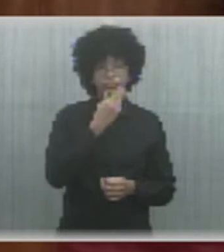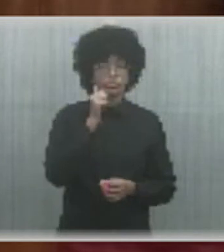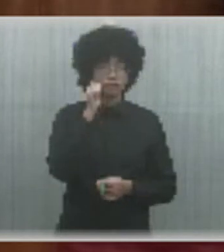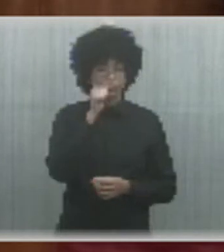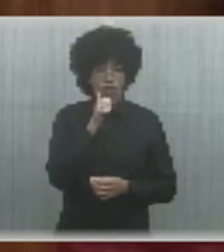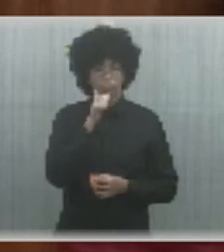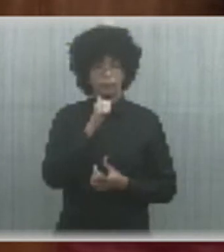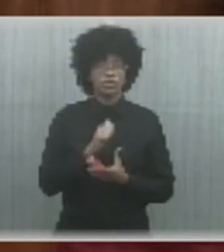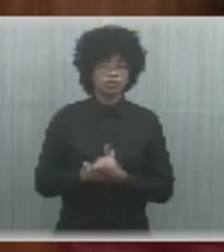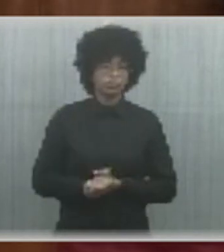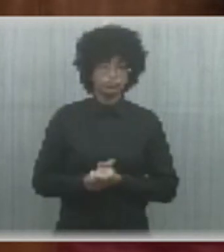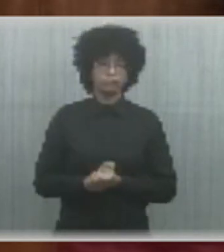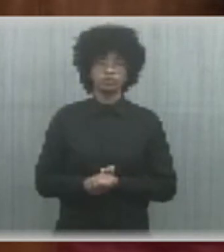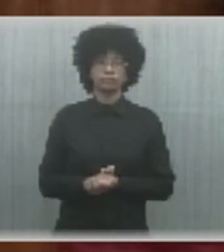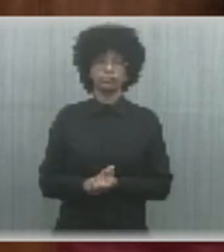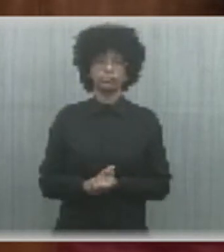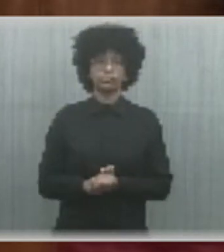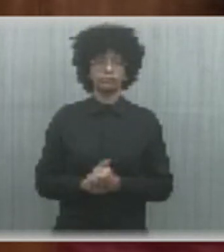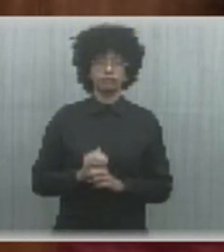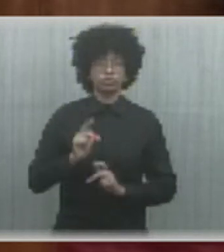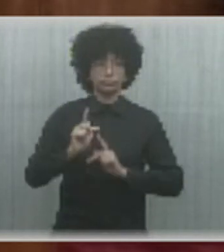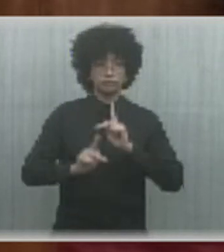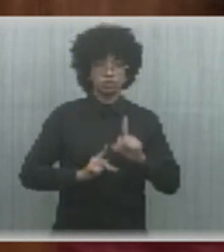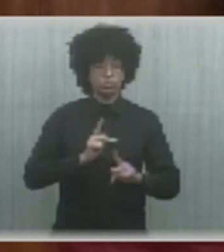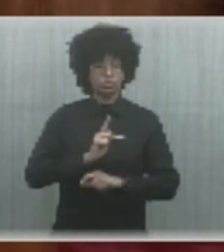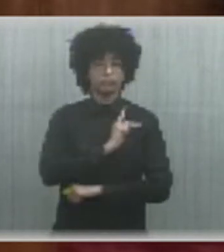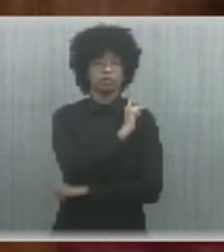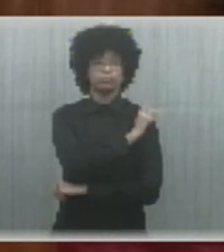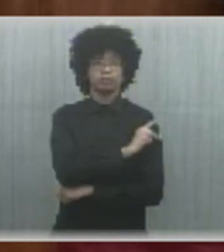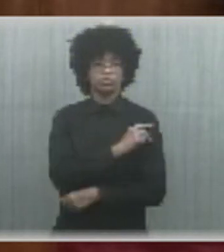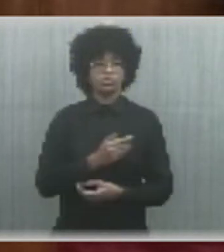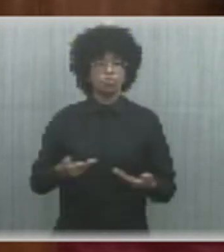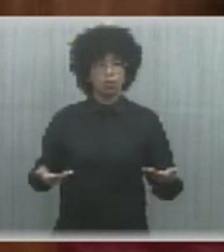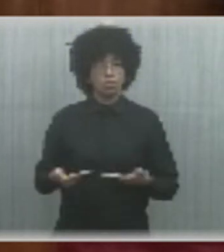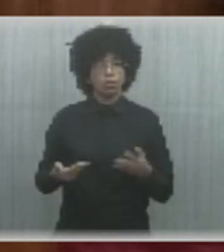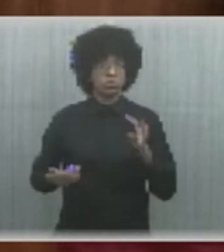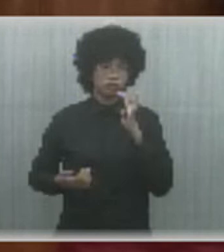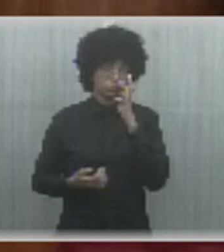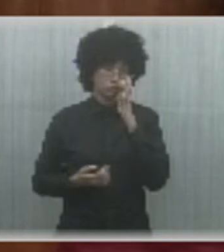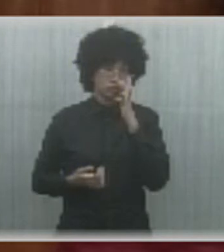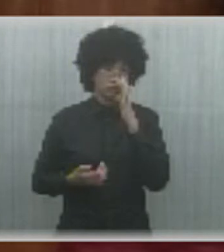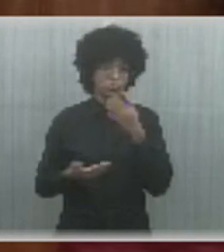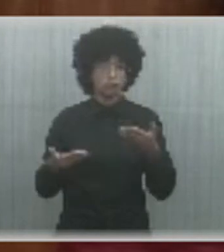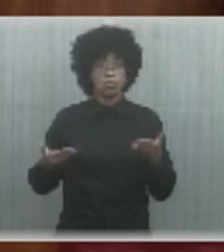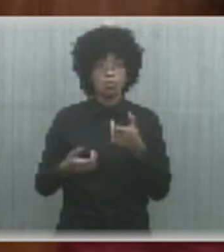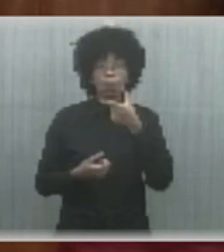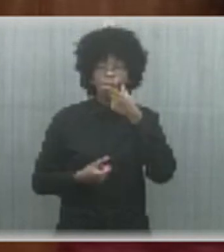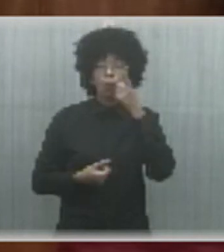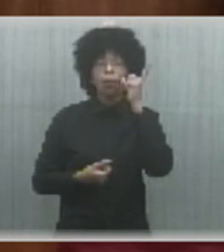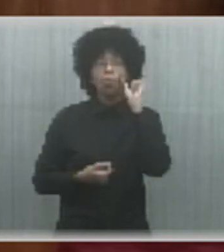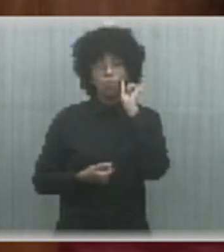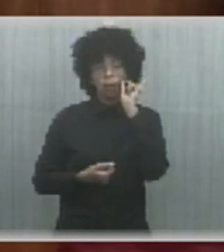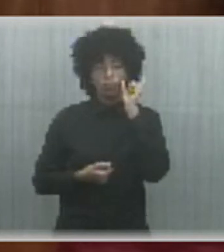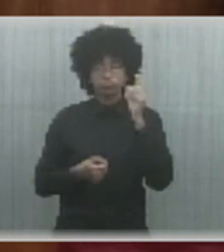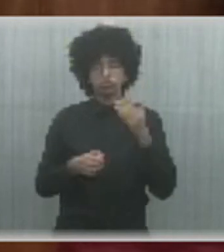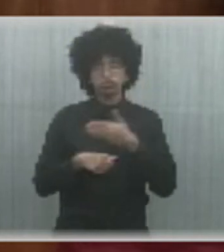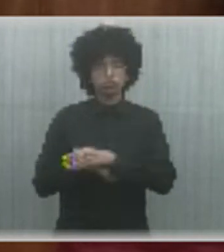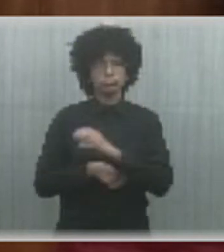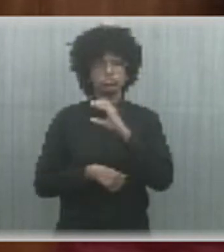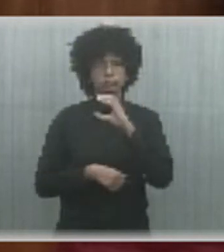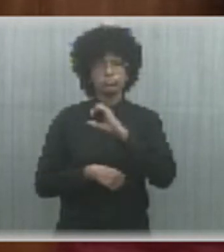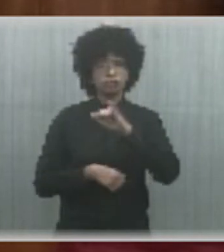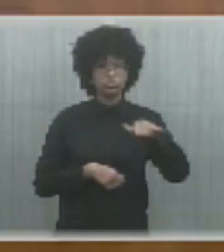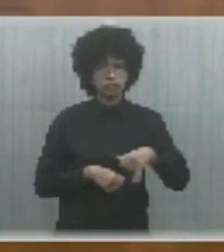senhoras deputadas, população piauiense nos acompanha. Ontem nós tivemos na CCJ uma